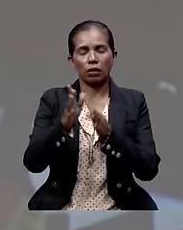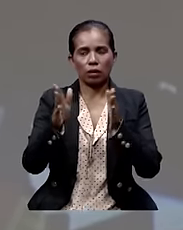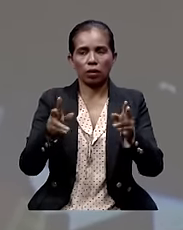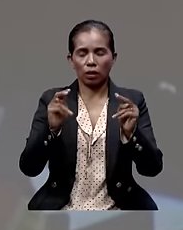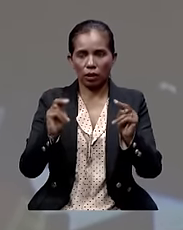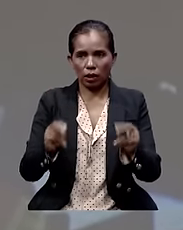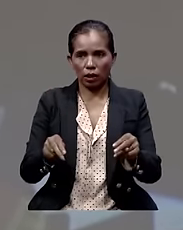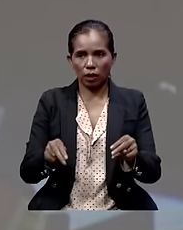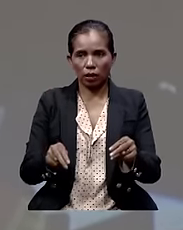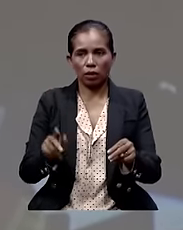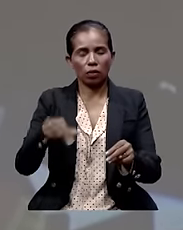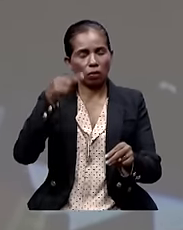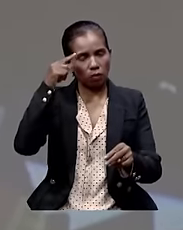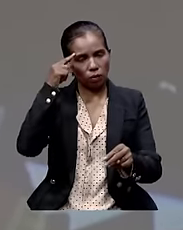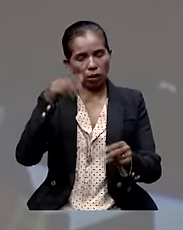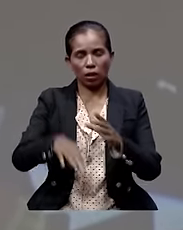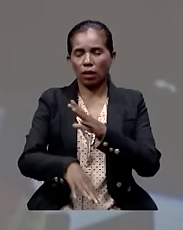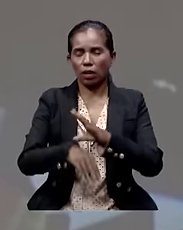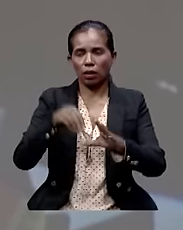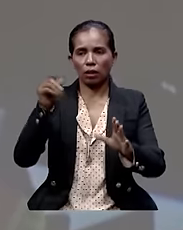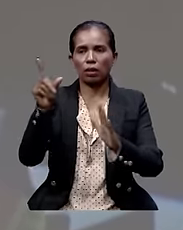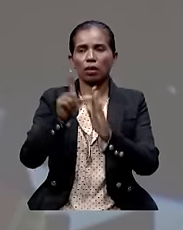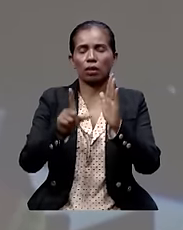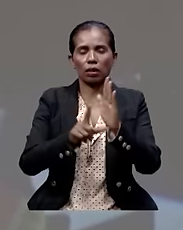Tem que governo né, assina decreto-lei